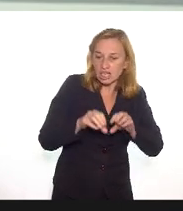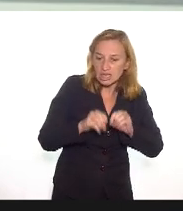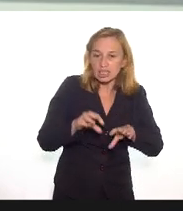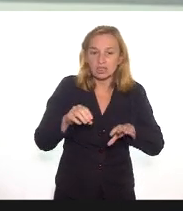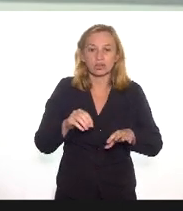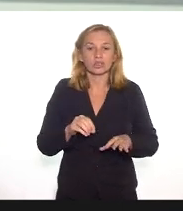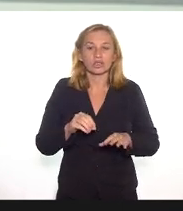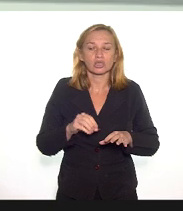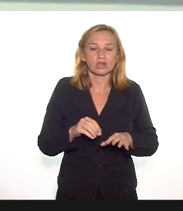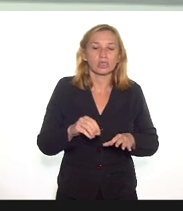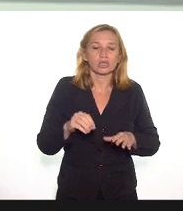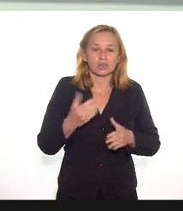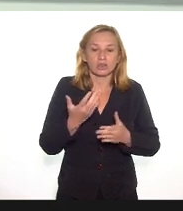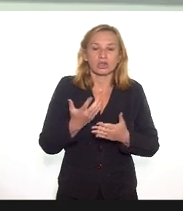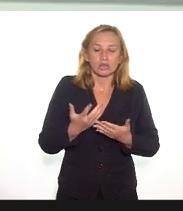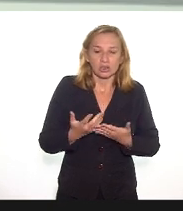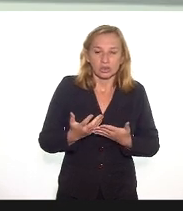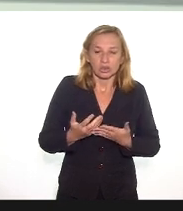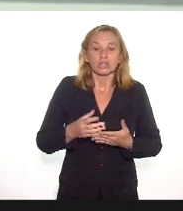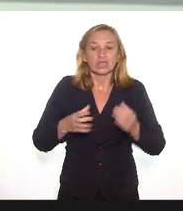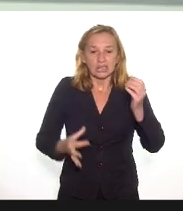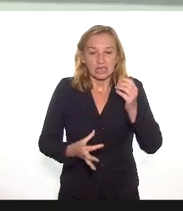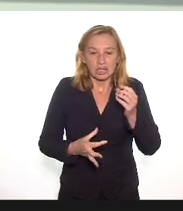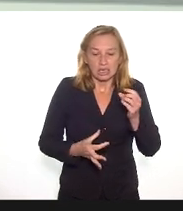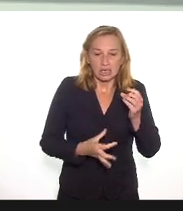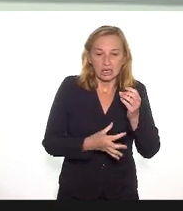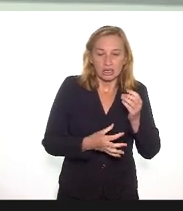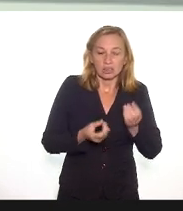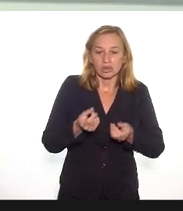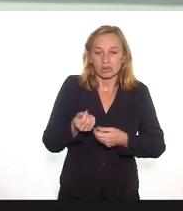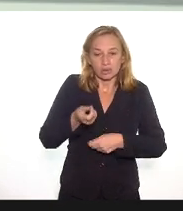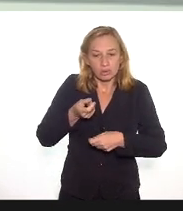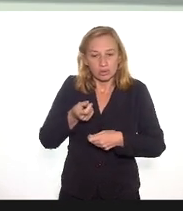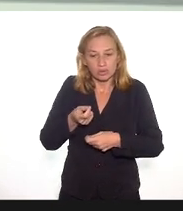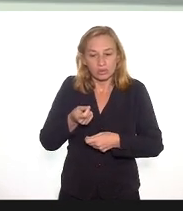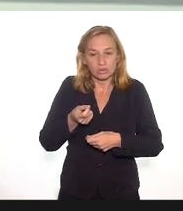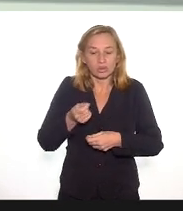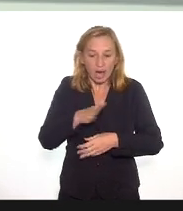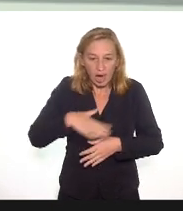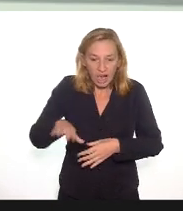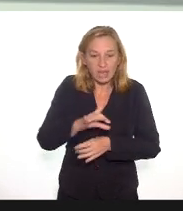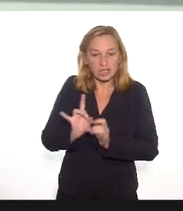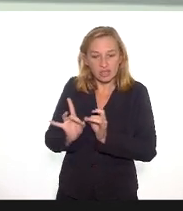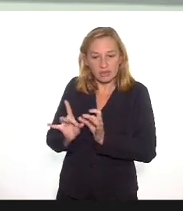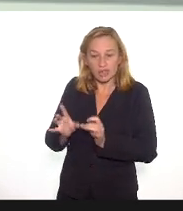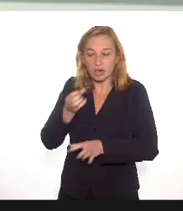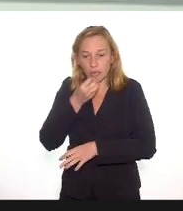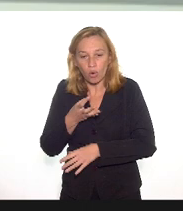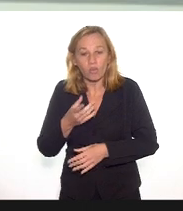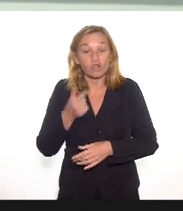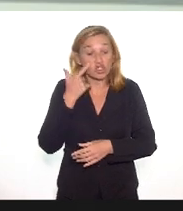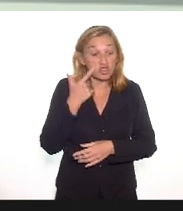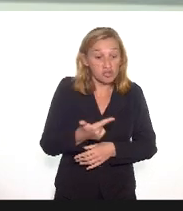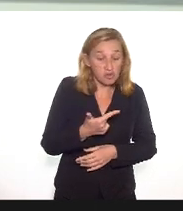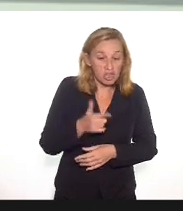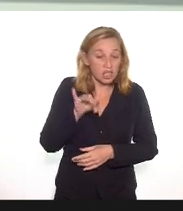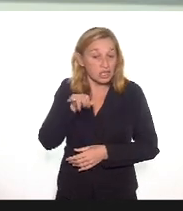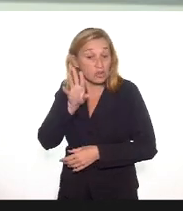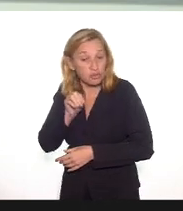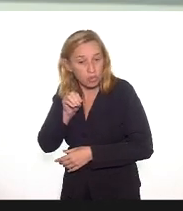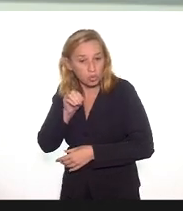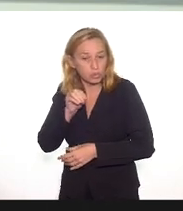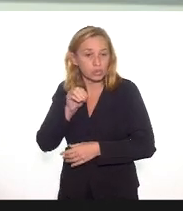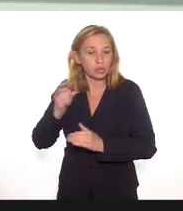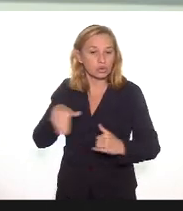que temos uma mão de obra qualificada, temos o segundo maior mercado consumidor. Então, a gente vê esse fundo, a construção desse